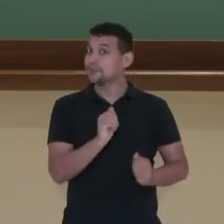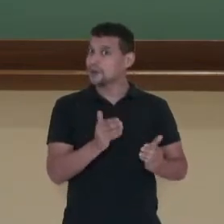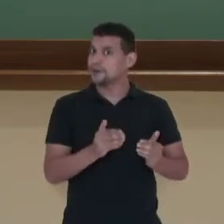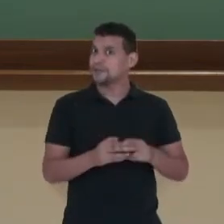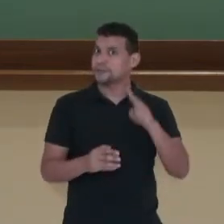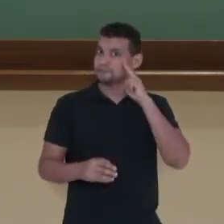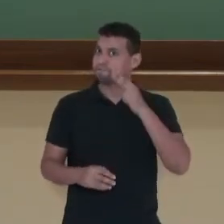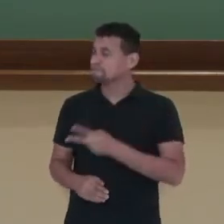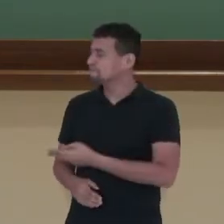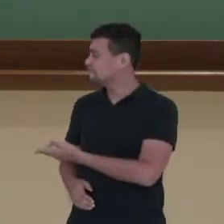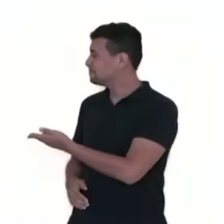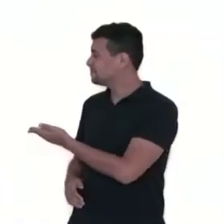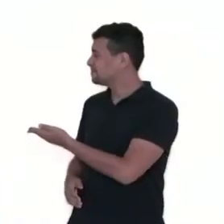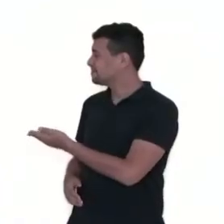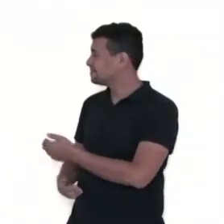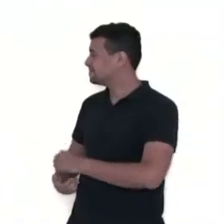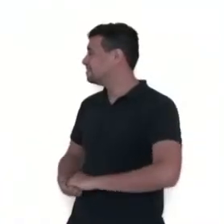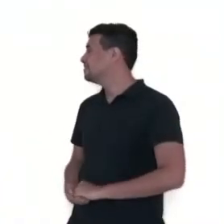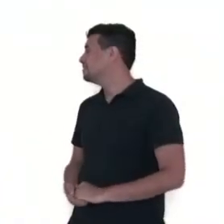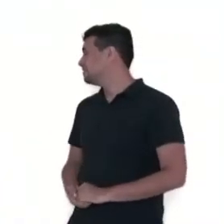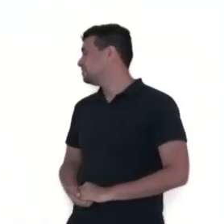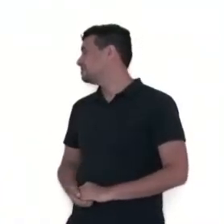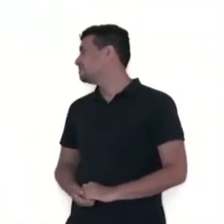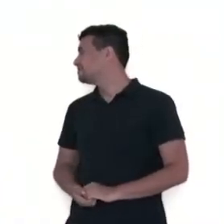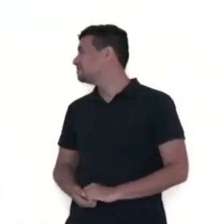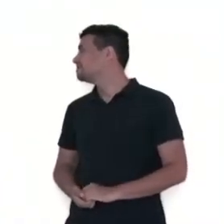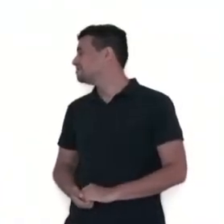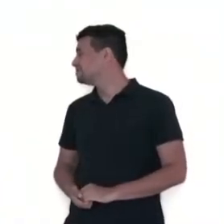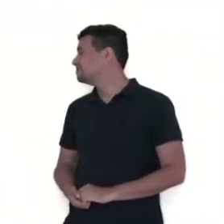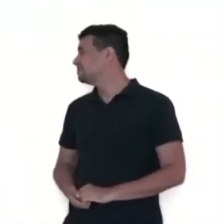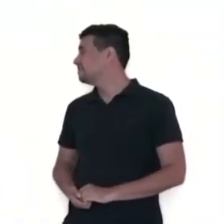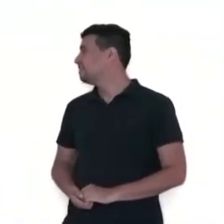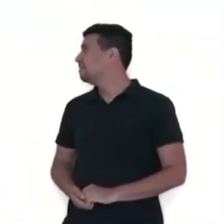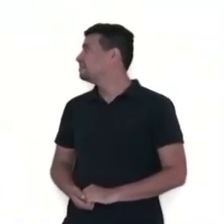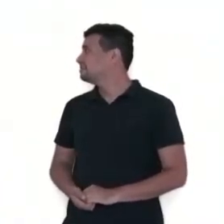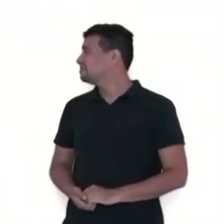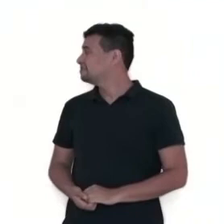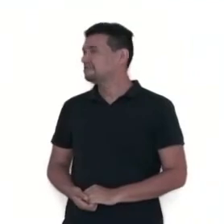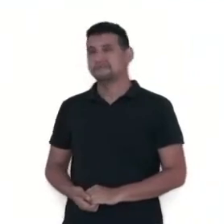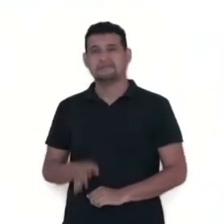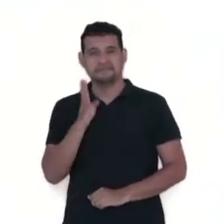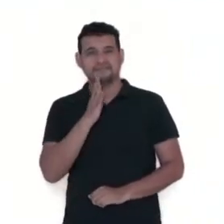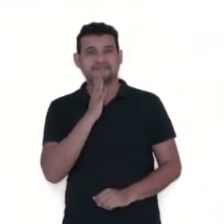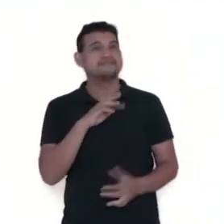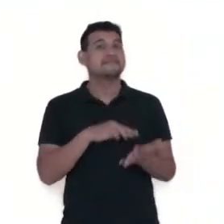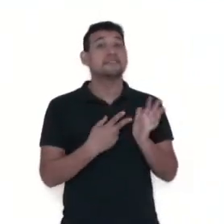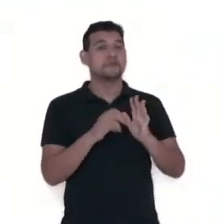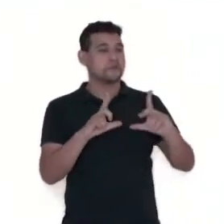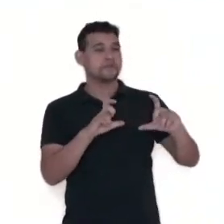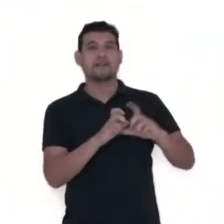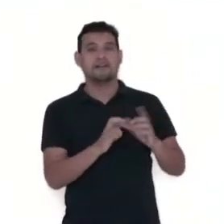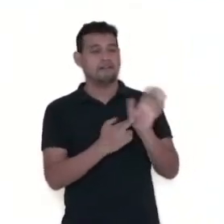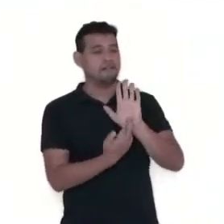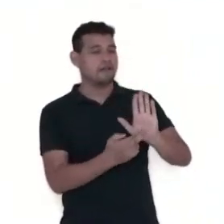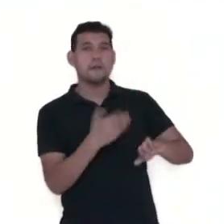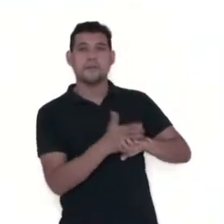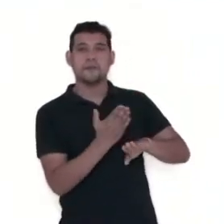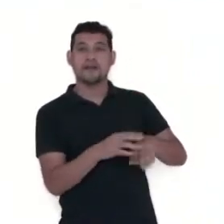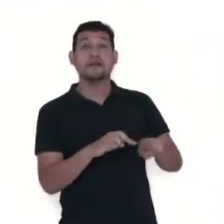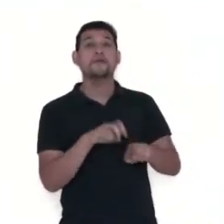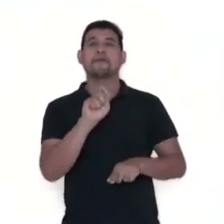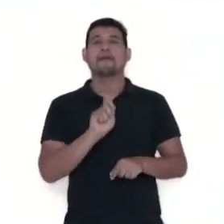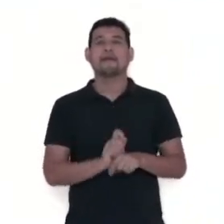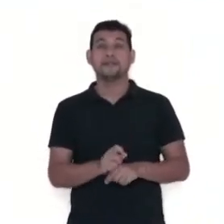agora? Então eu trouxe para vocês agora uma figura que representa a prática do